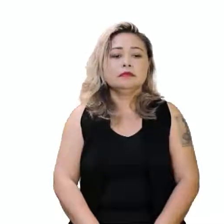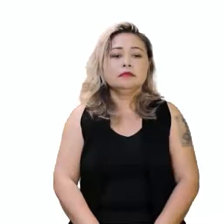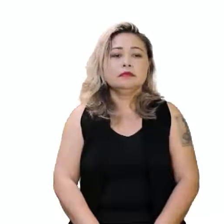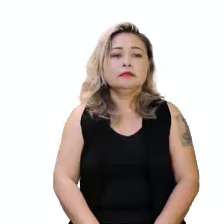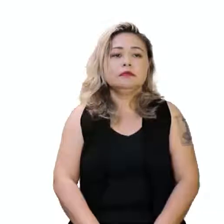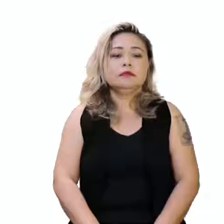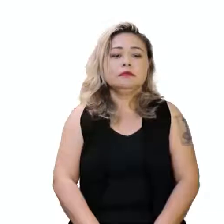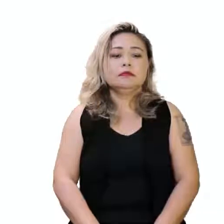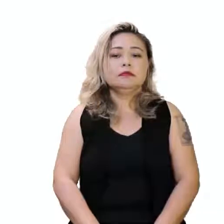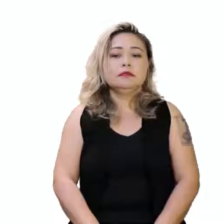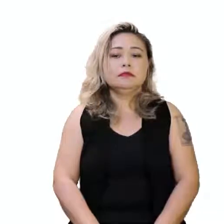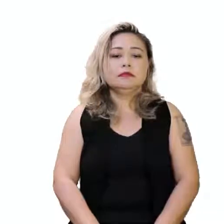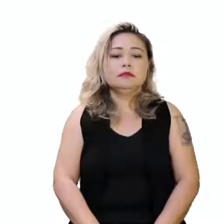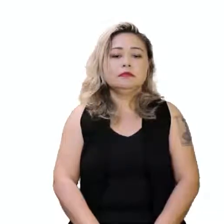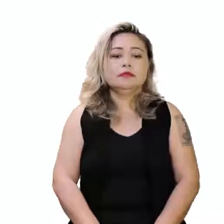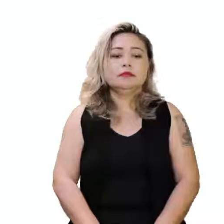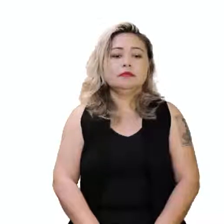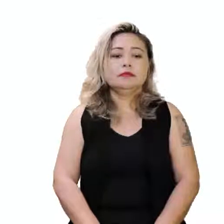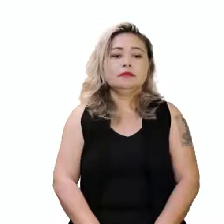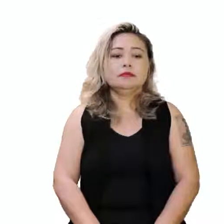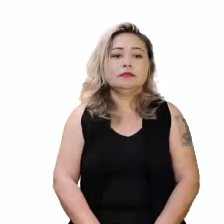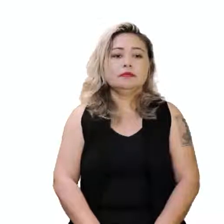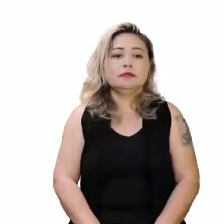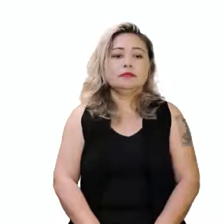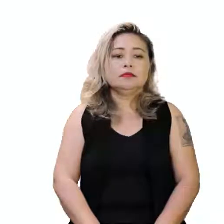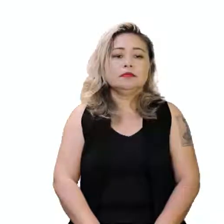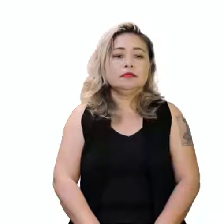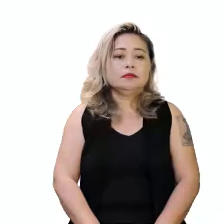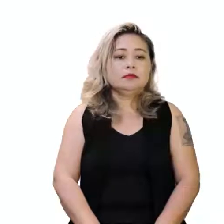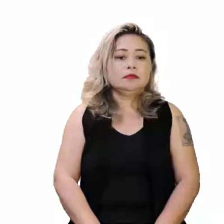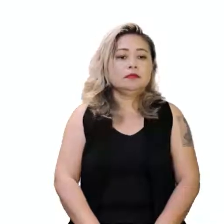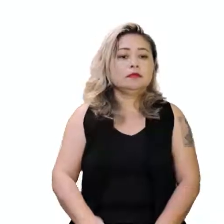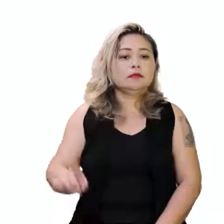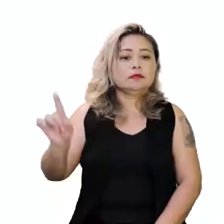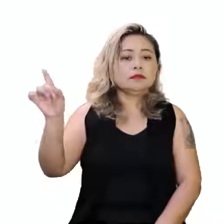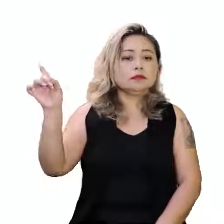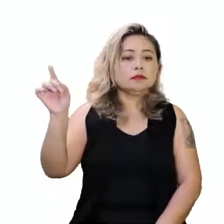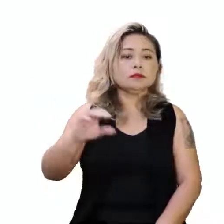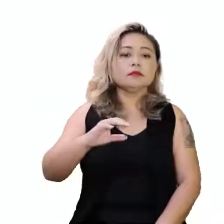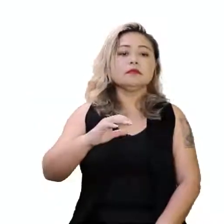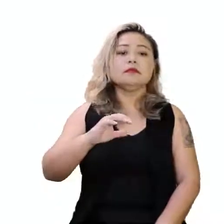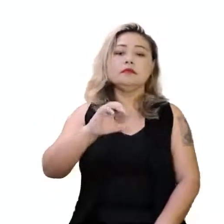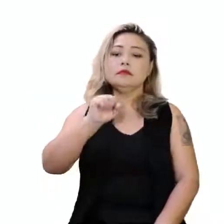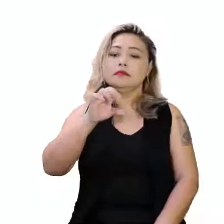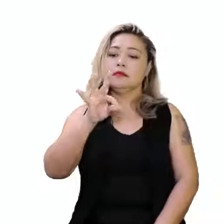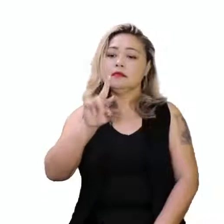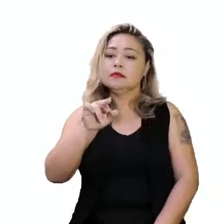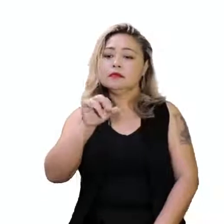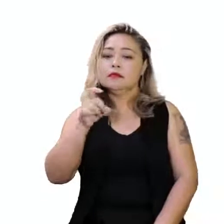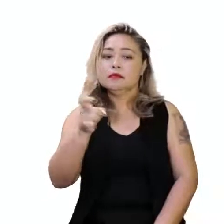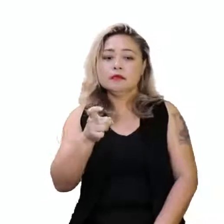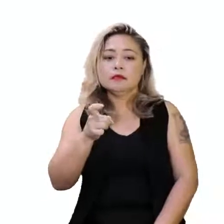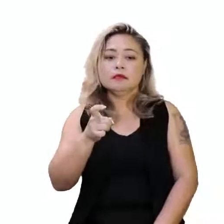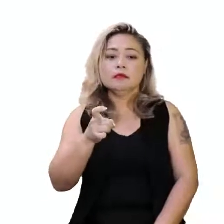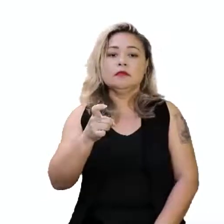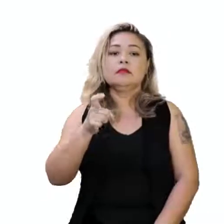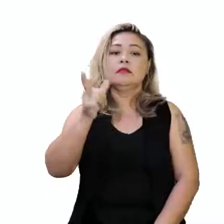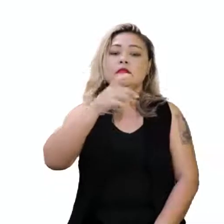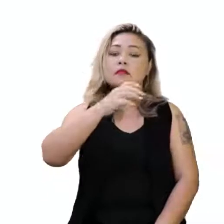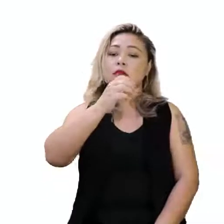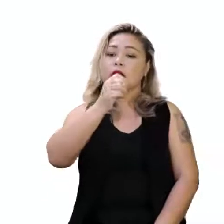Pincelzinho, canetinha, pincelzinho. Aí. Strix ocidentalis caurina e Strix